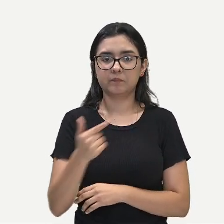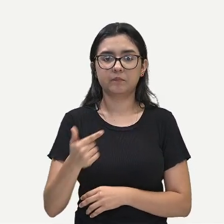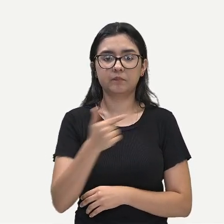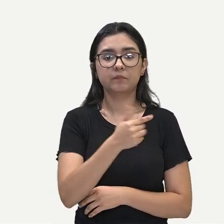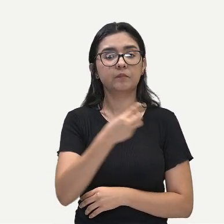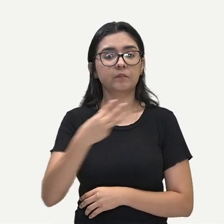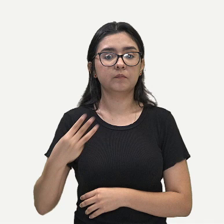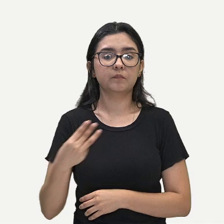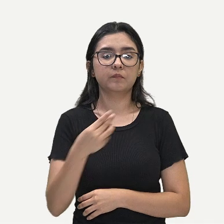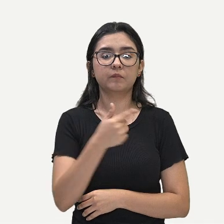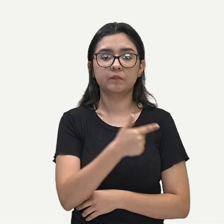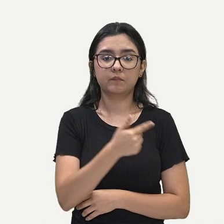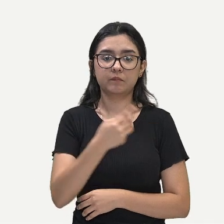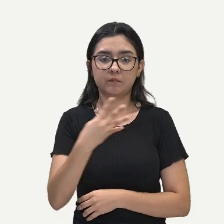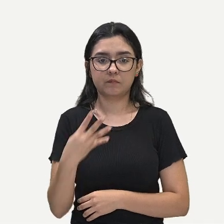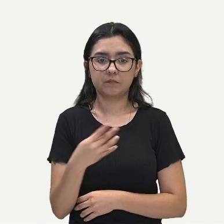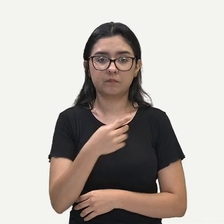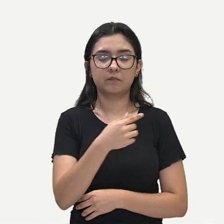23,